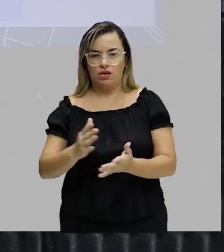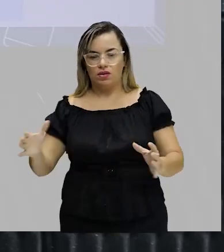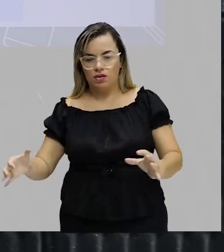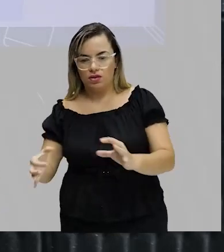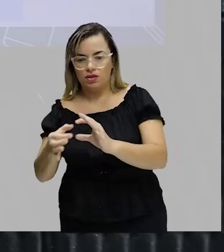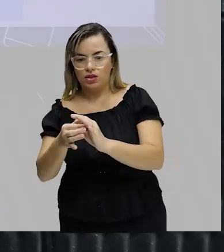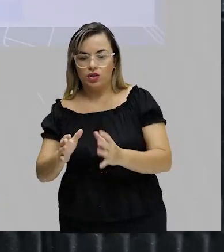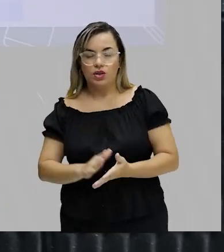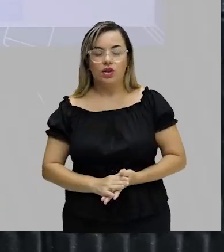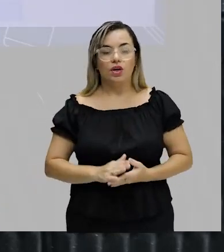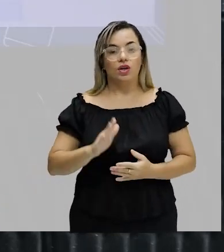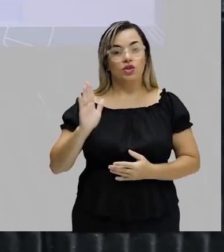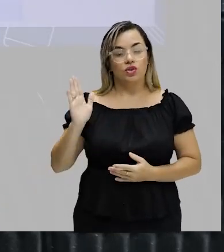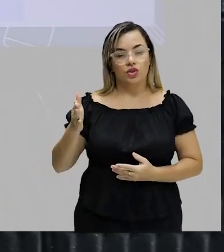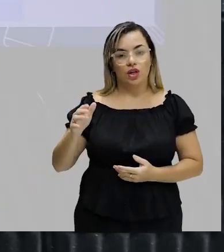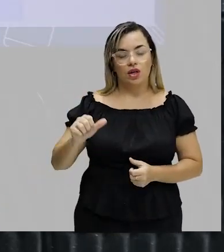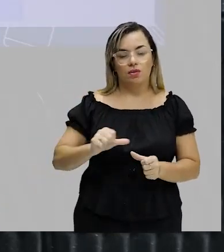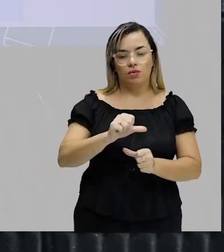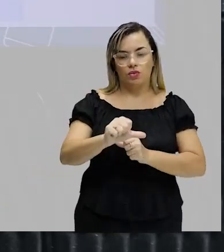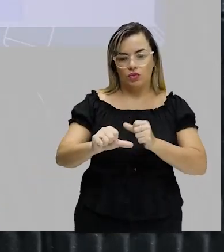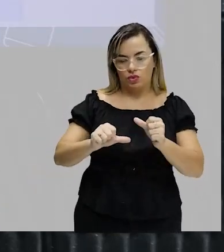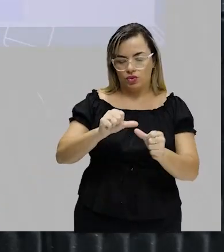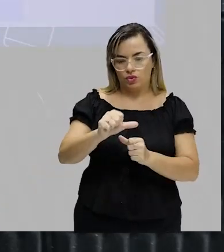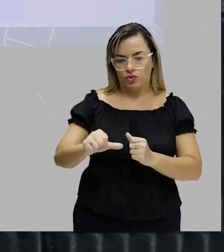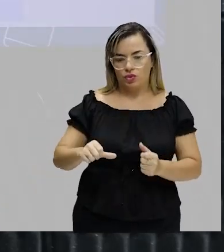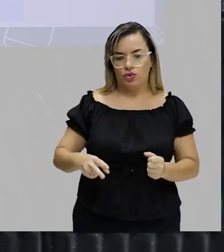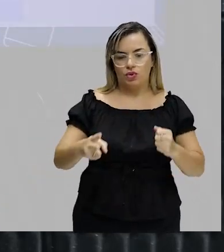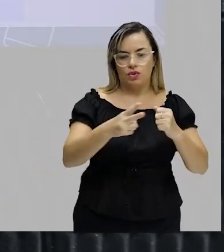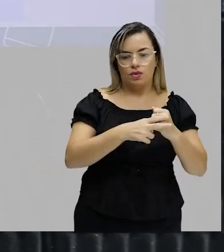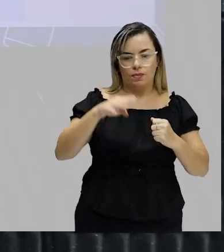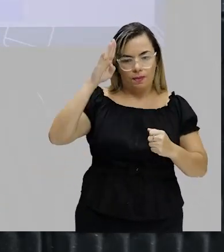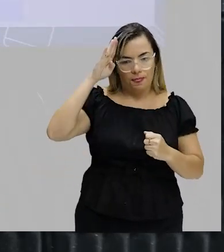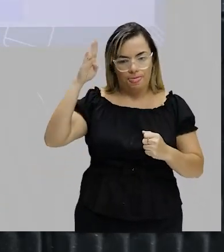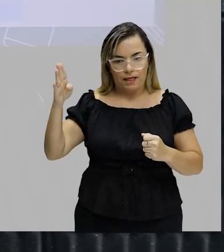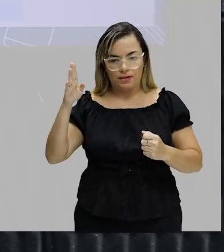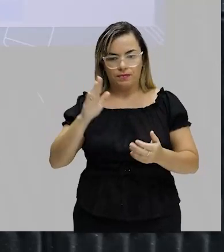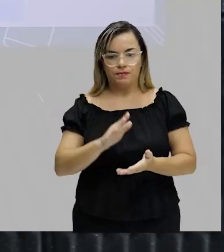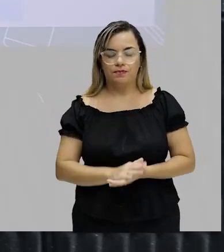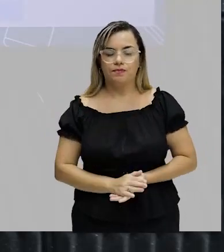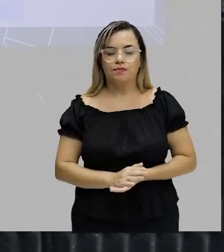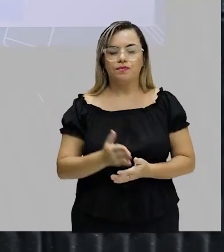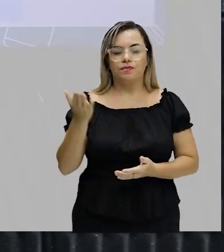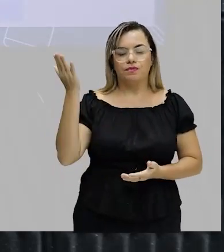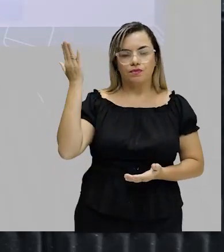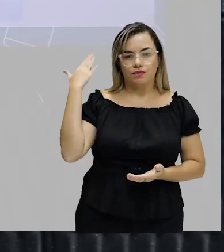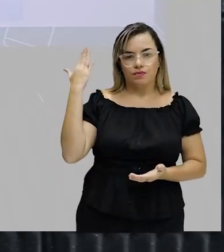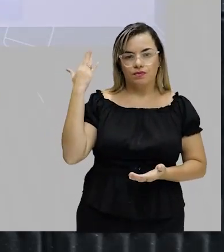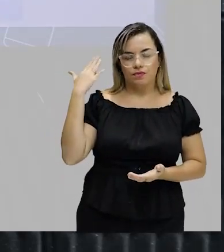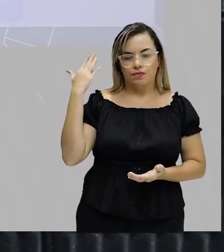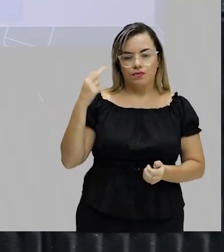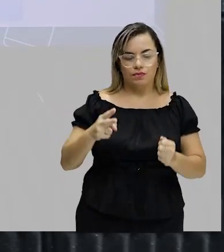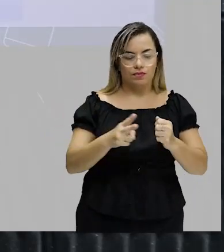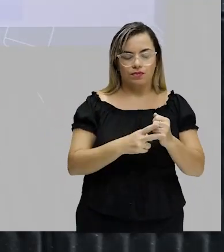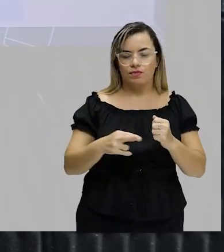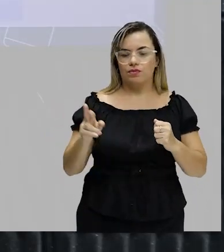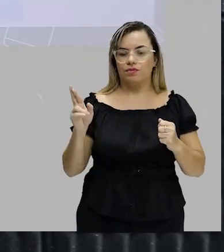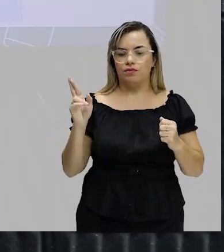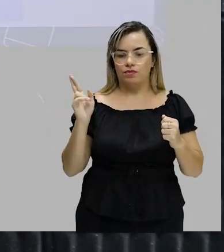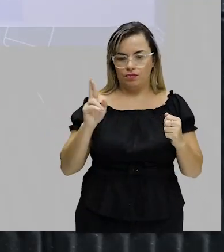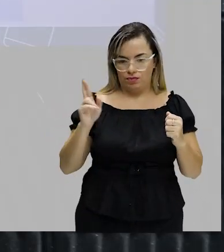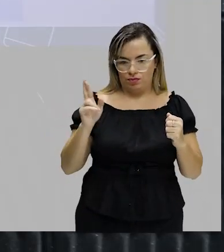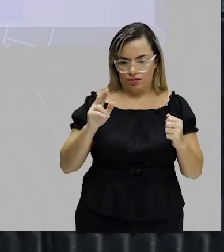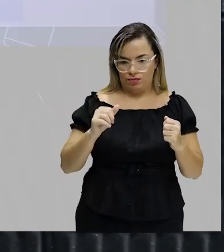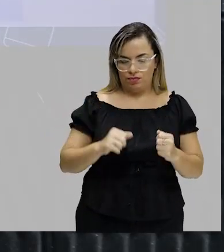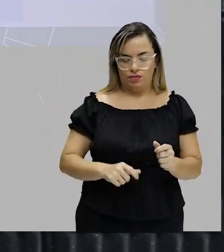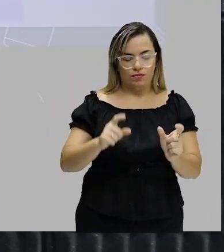estar conjugado no particípio passado. Como que nós fazemos o particípio passado? Se o verbo é regular, a gente coloca